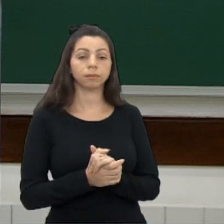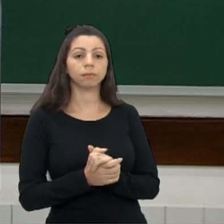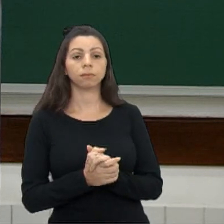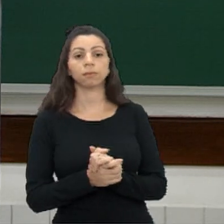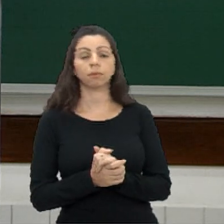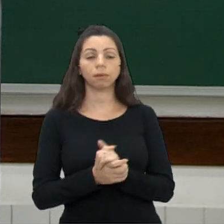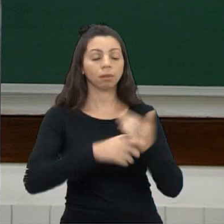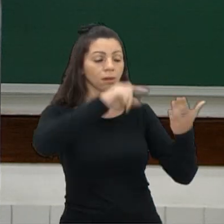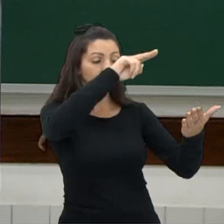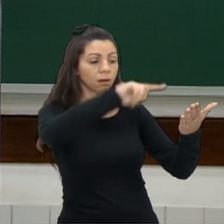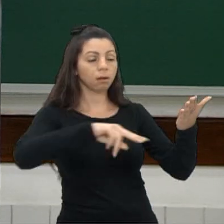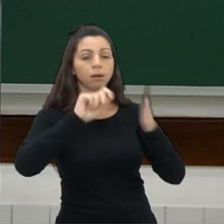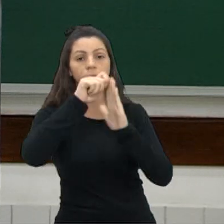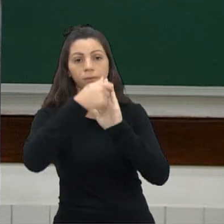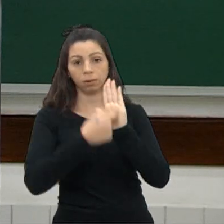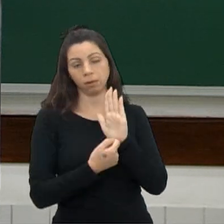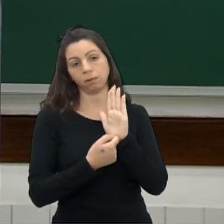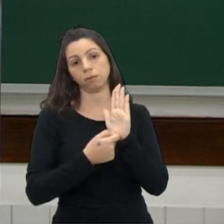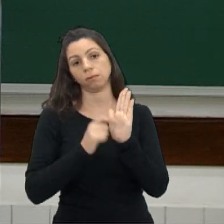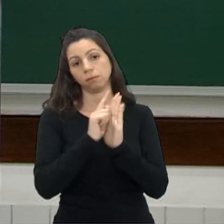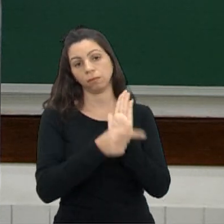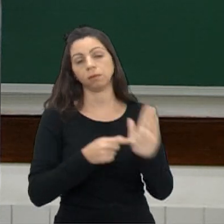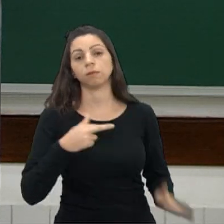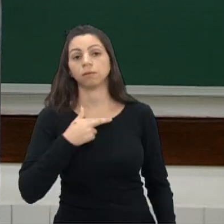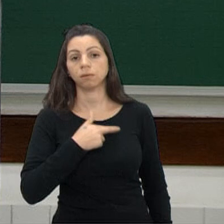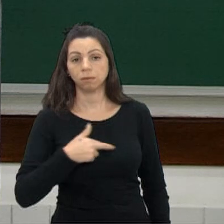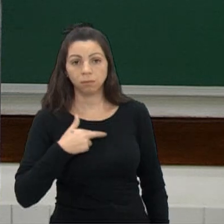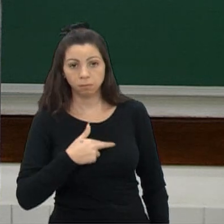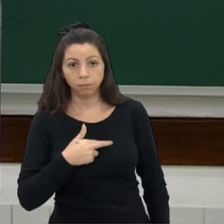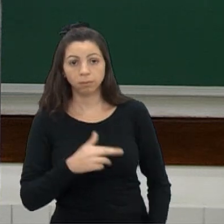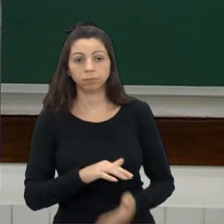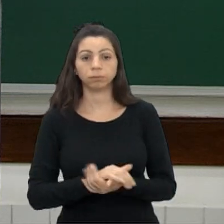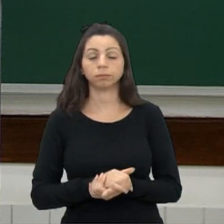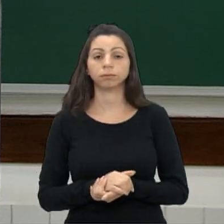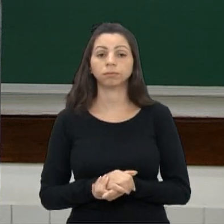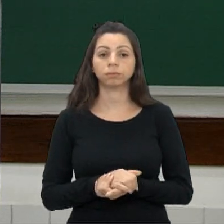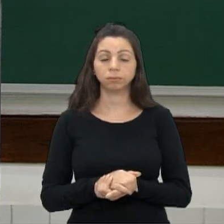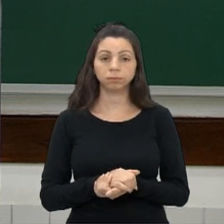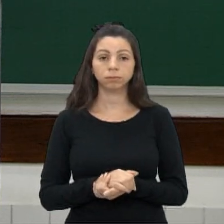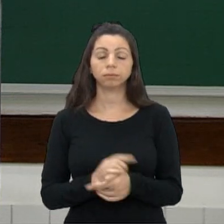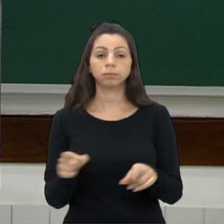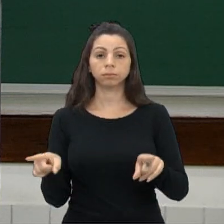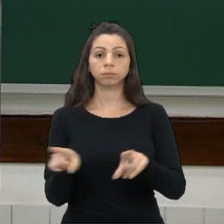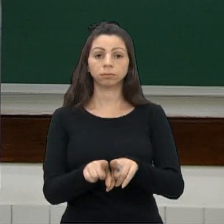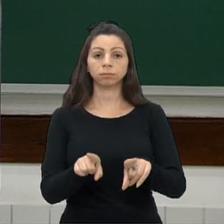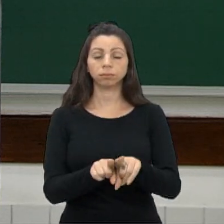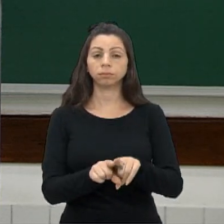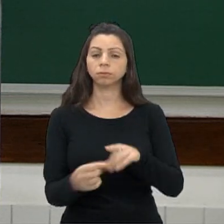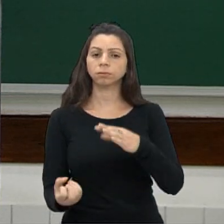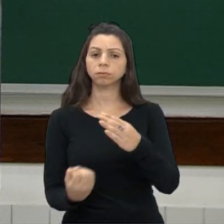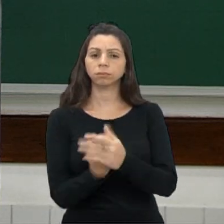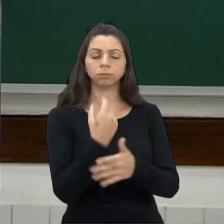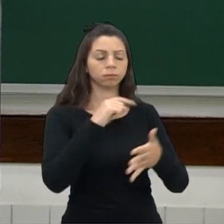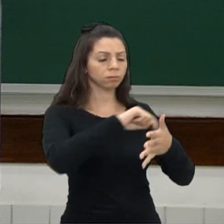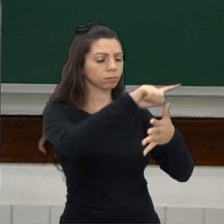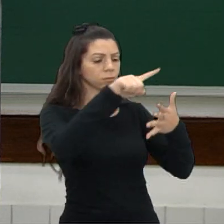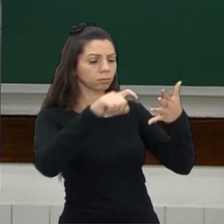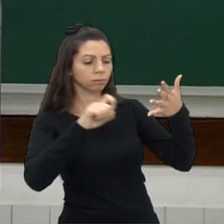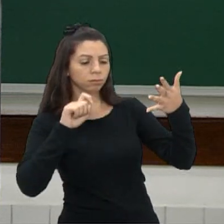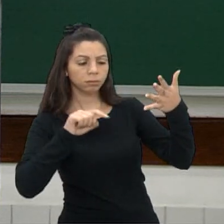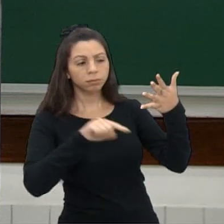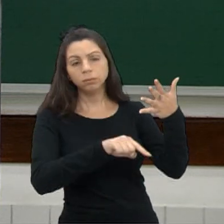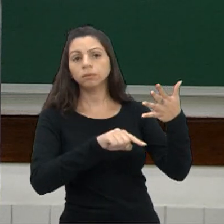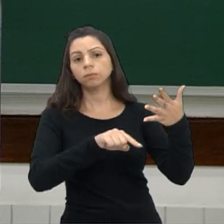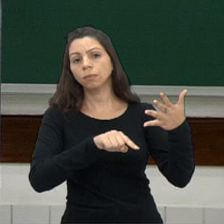continuar em outro fragmento. Também vamos formular algumas hipóteses quando chegarmos